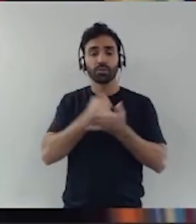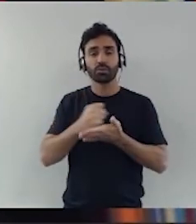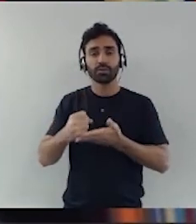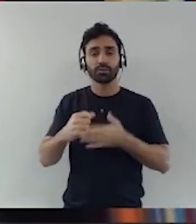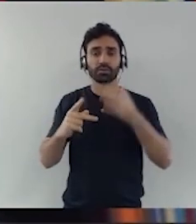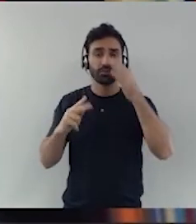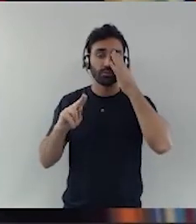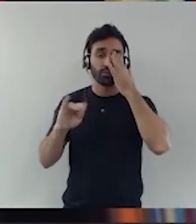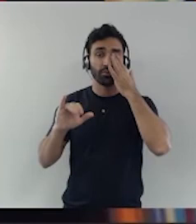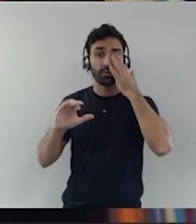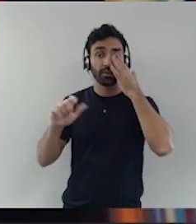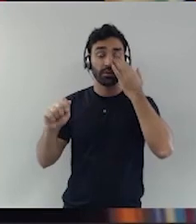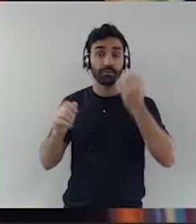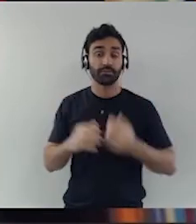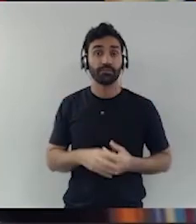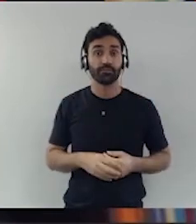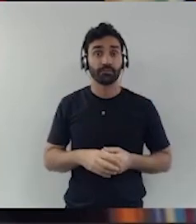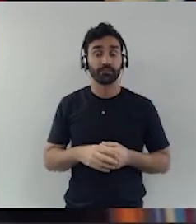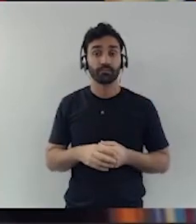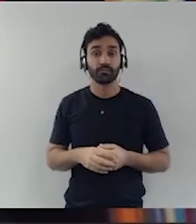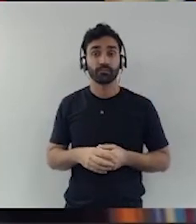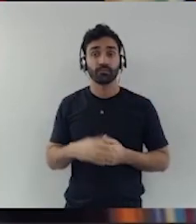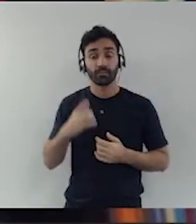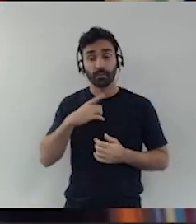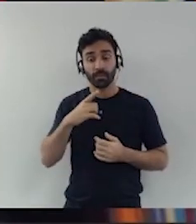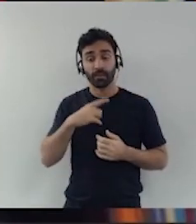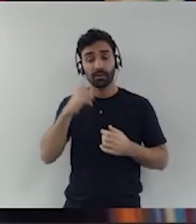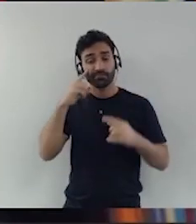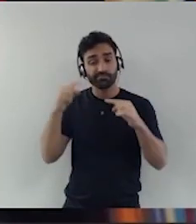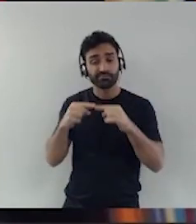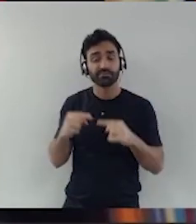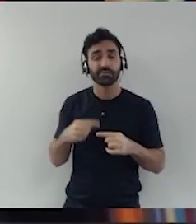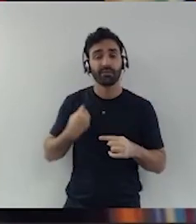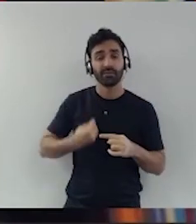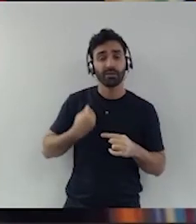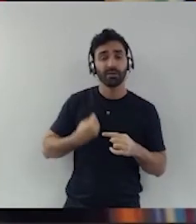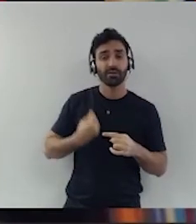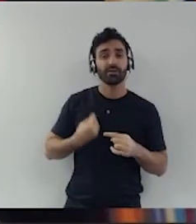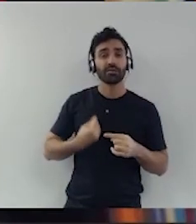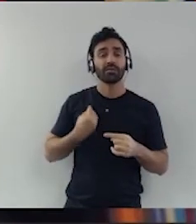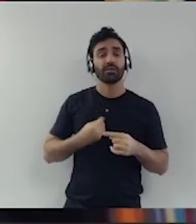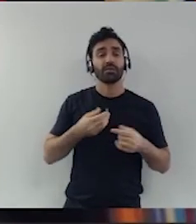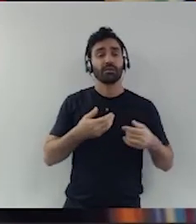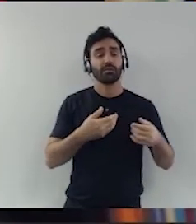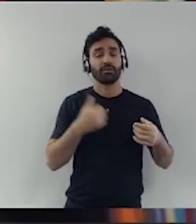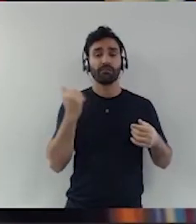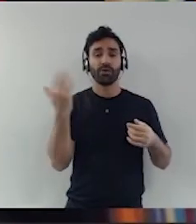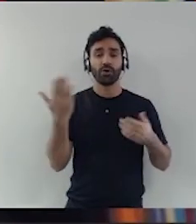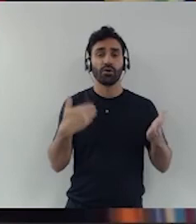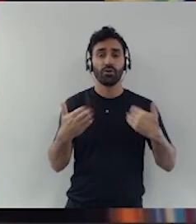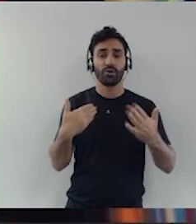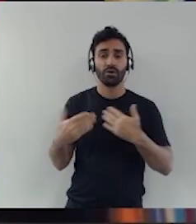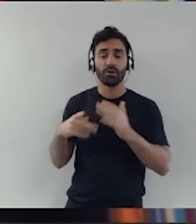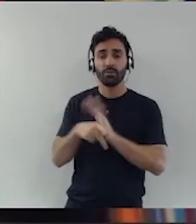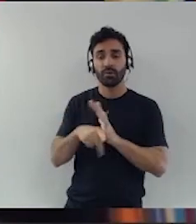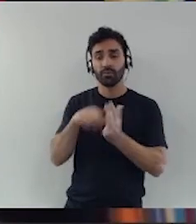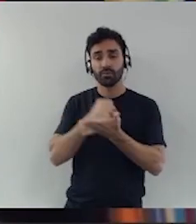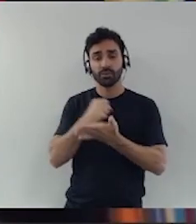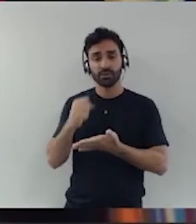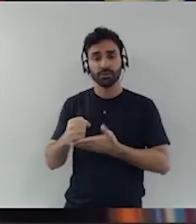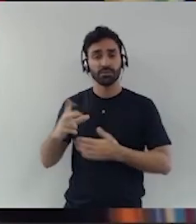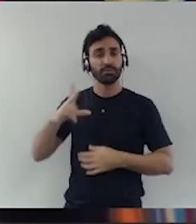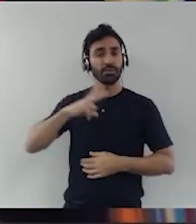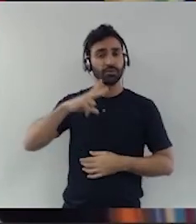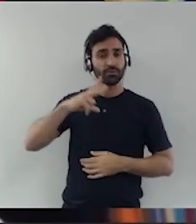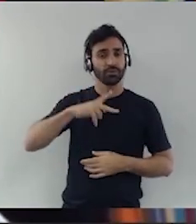pública, em relativa harmonia hoje com a realidade do mercado, com a realidade das contratações mesmo